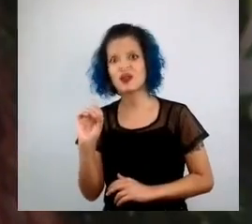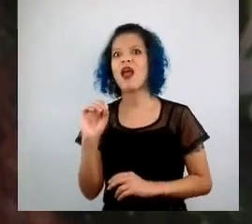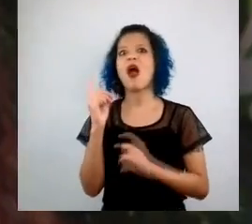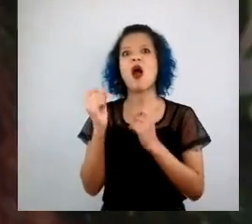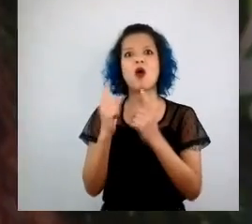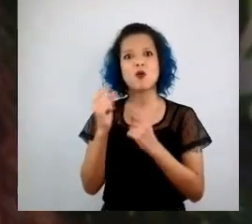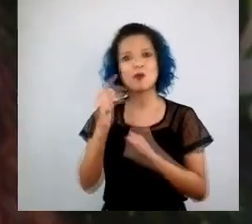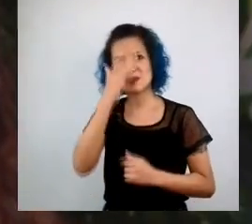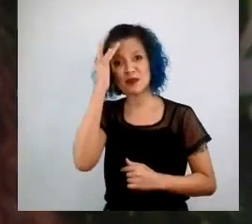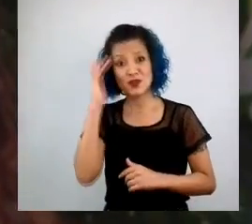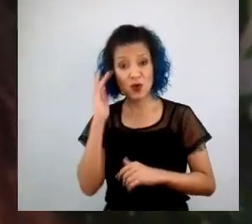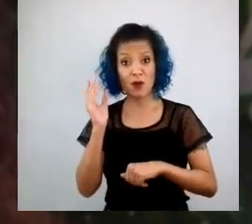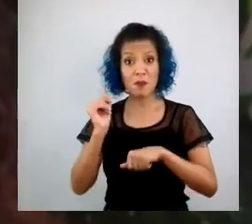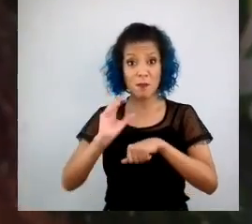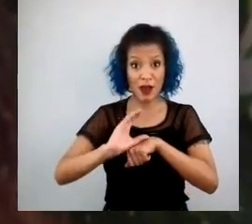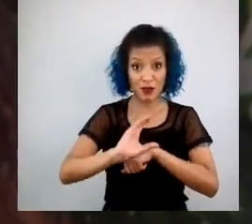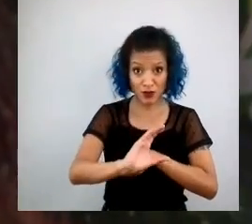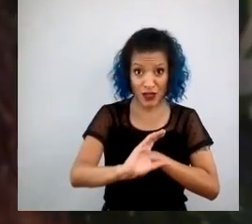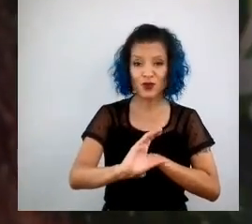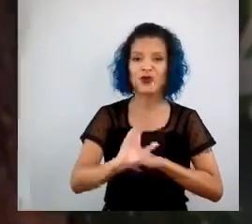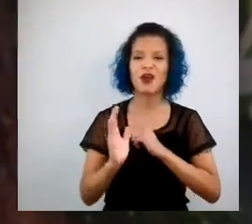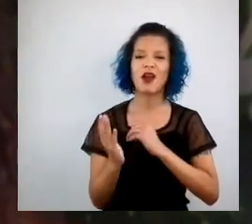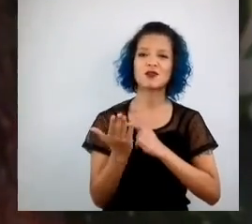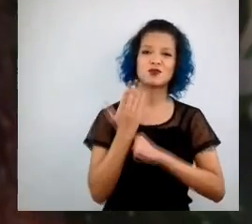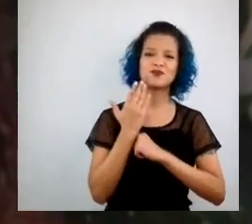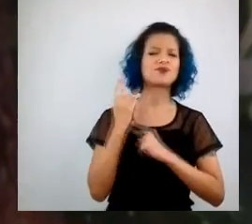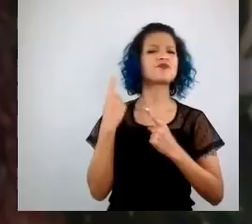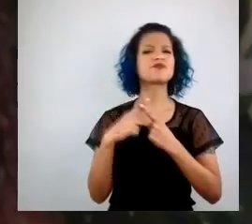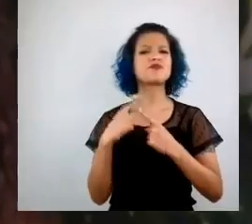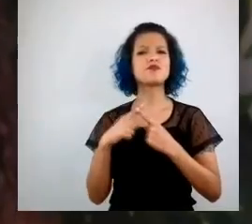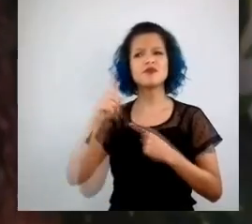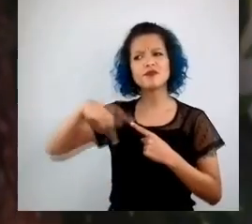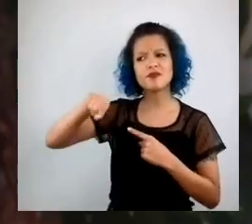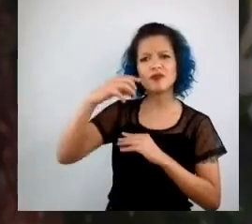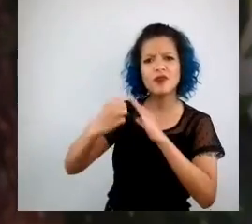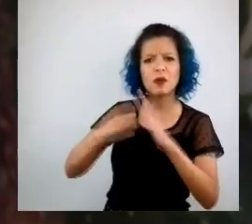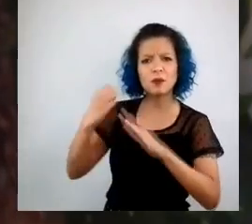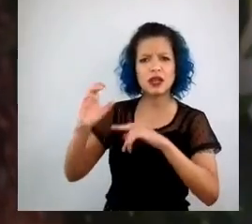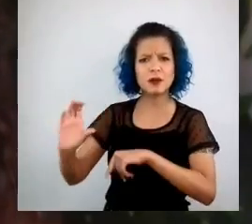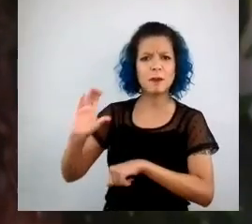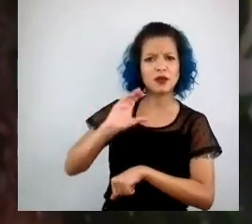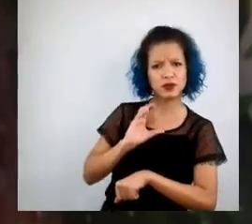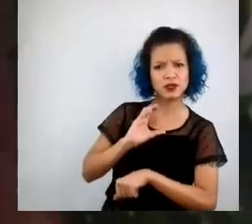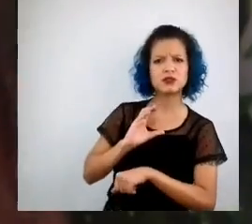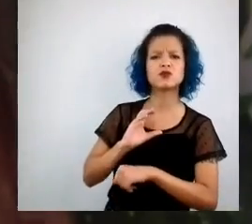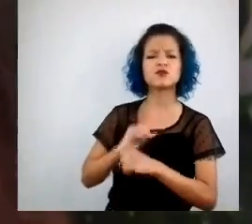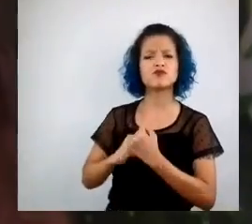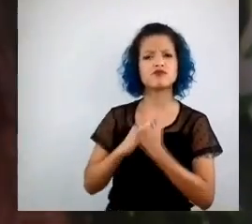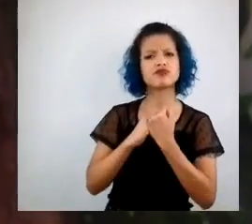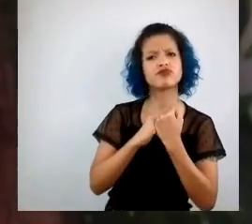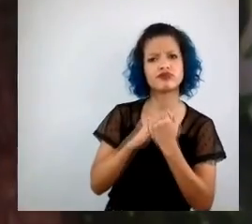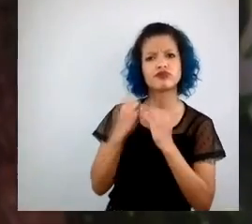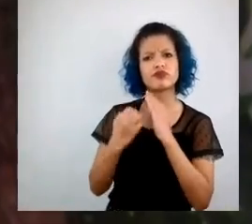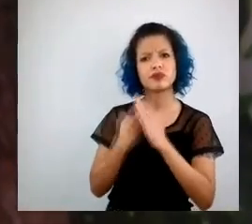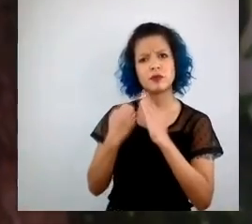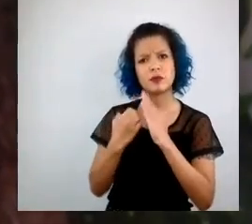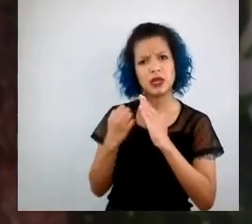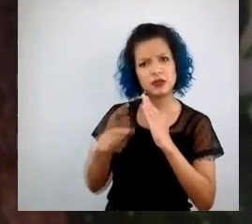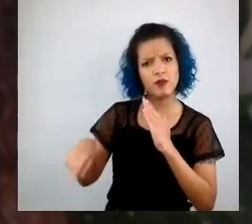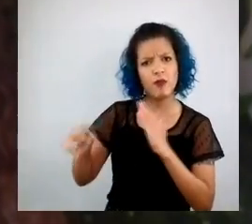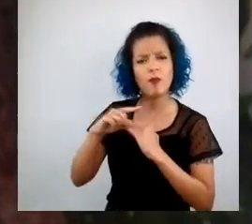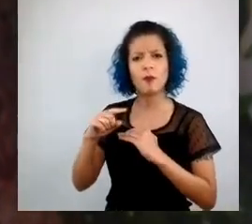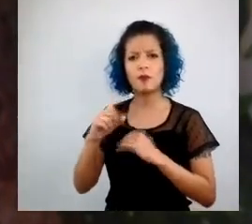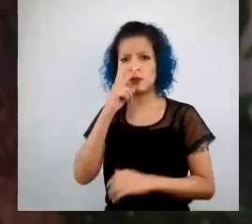dos patrocinadores porque são empresas que estão, de alguma forma, mudando suas culturas em